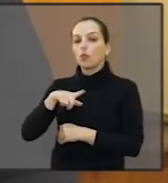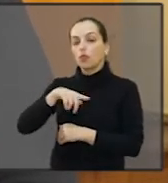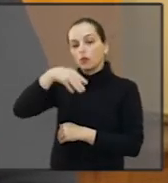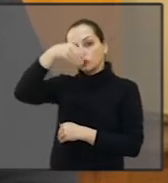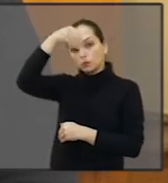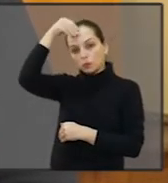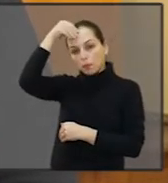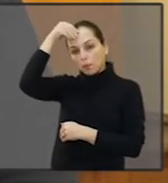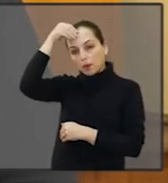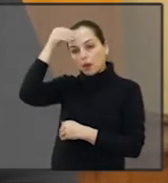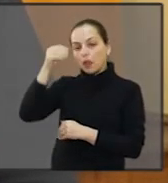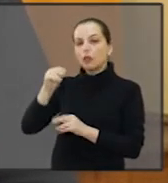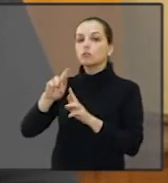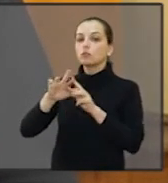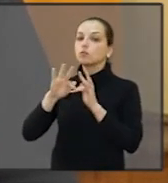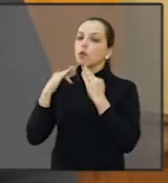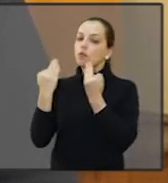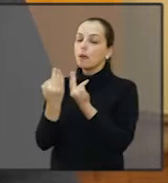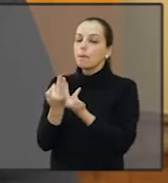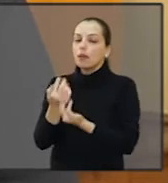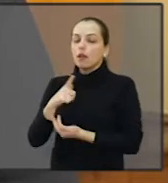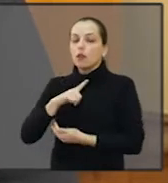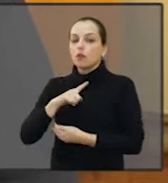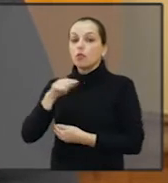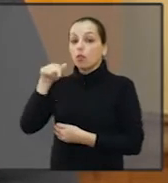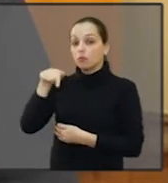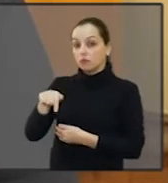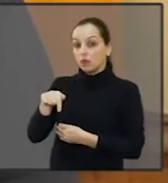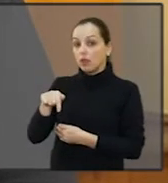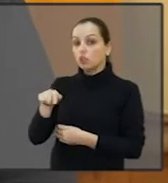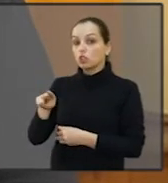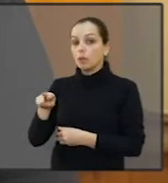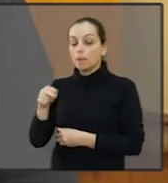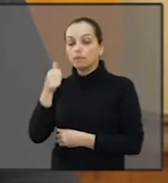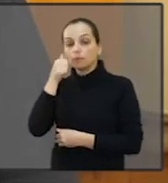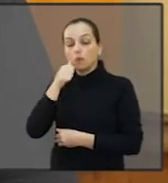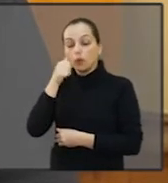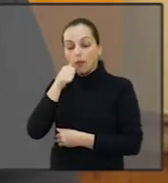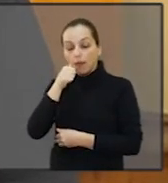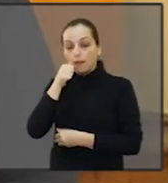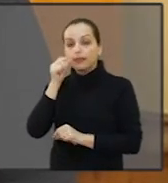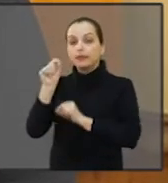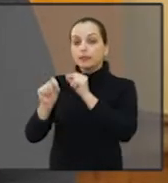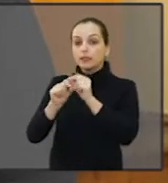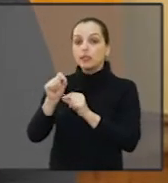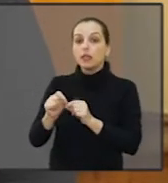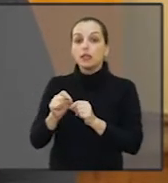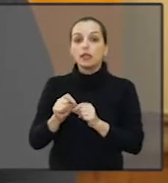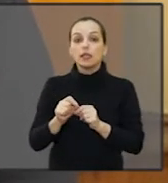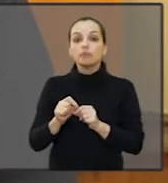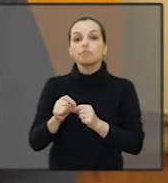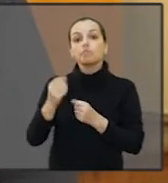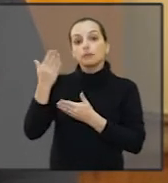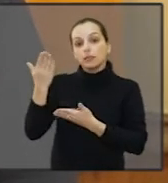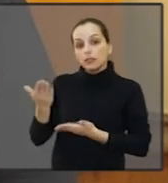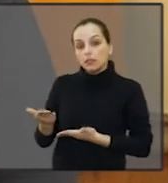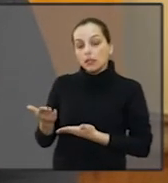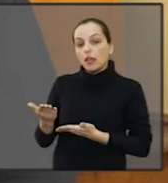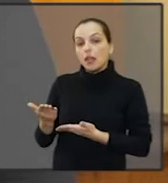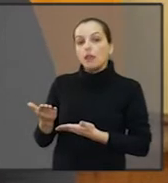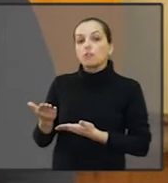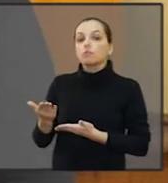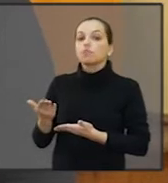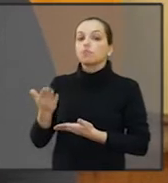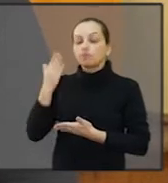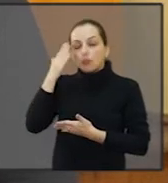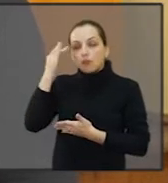uma família grande, 7 irmãs, 7 mulheres, eu sou uma das mais novas, né? É o ídolo da família. Um